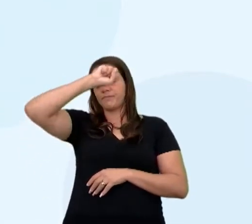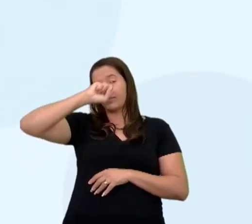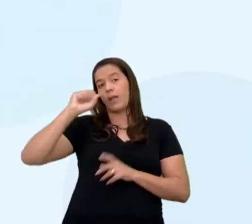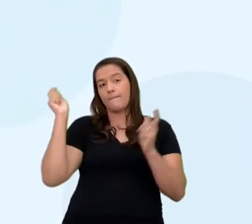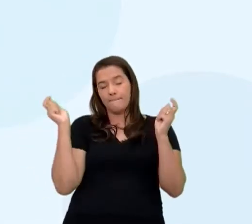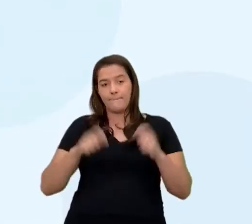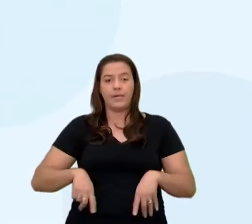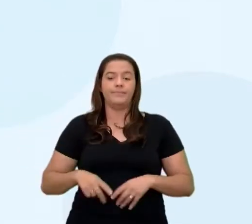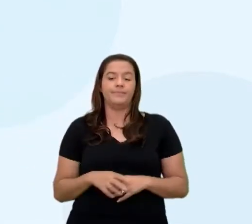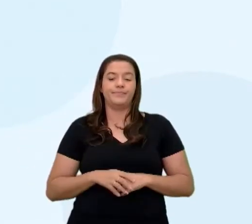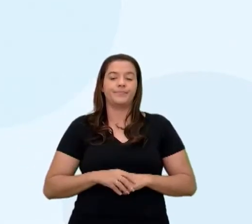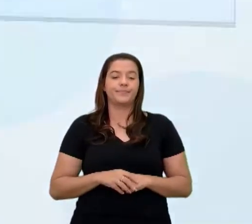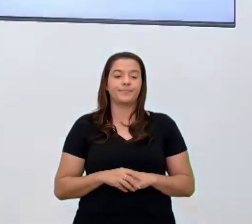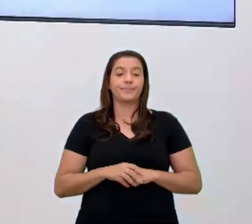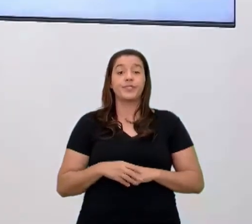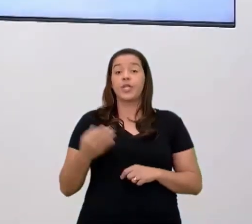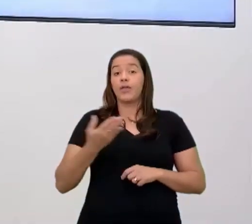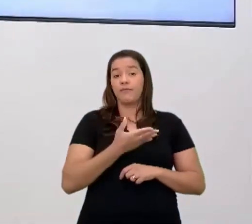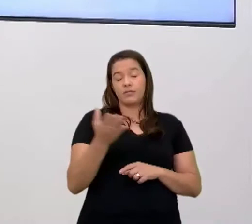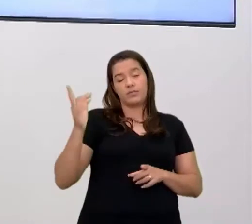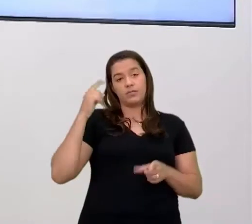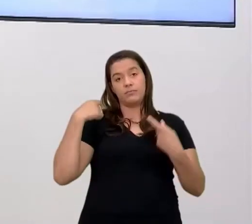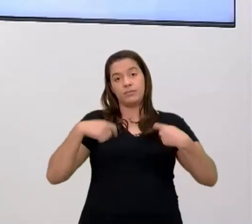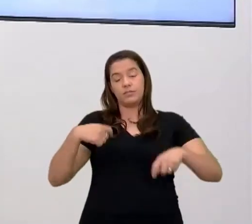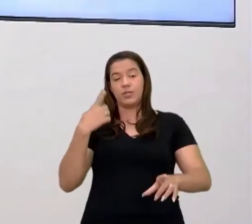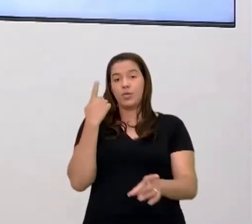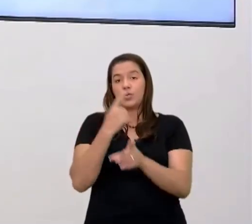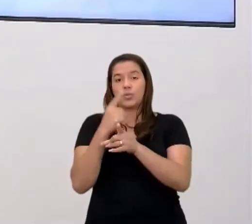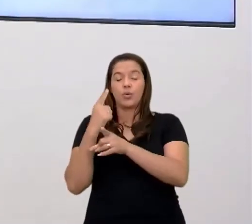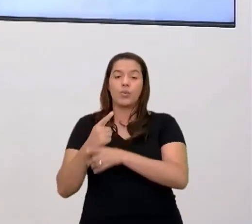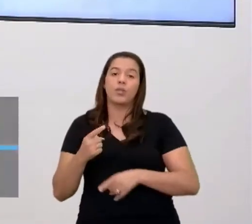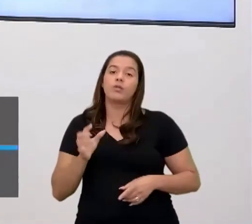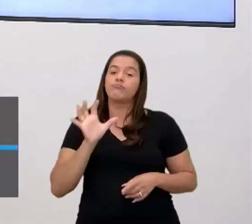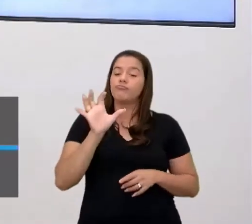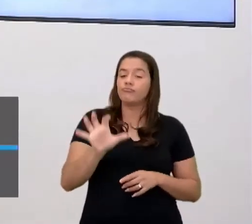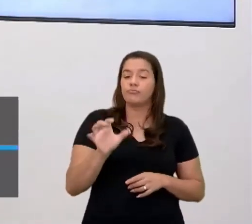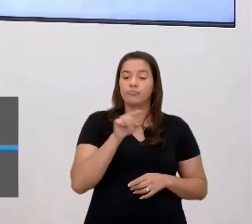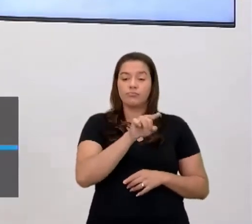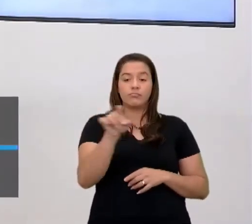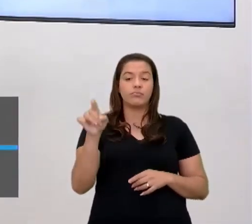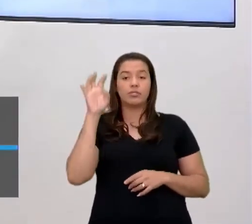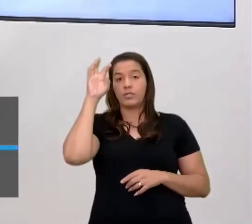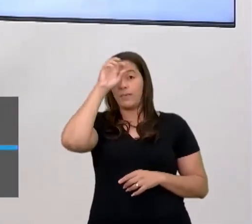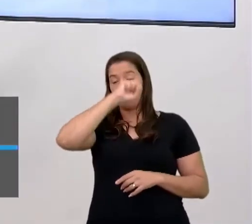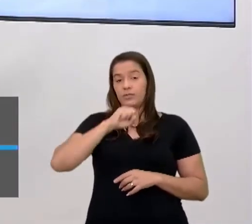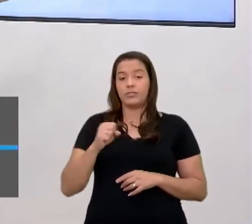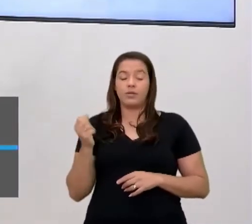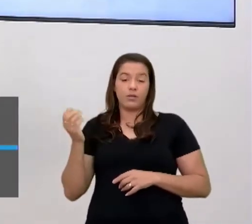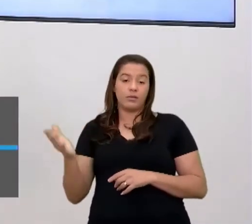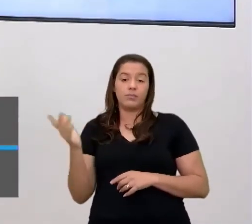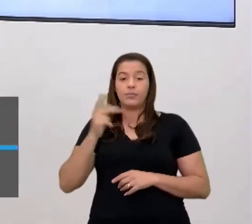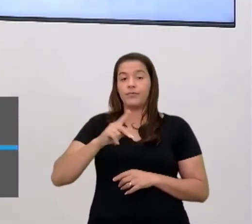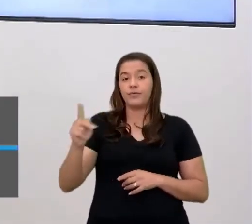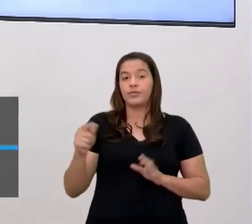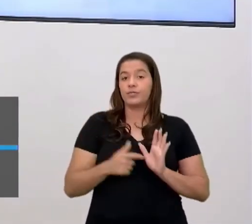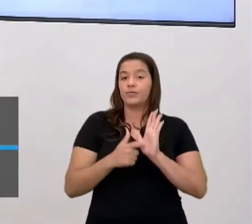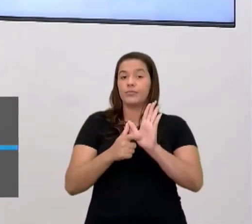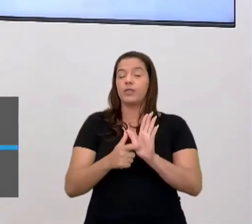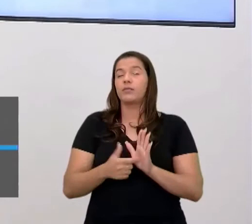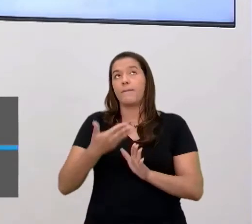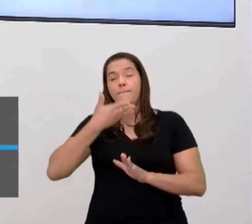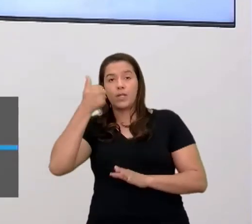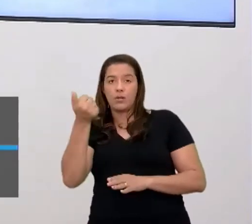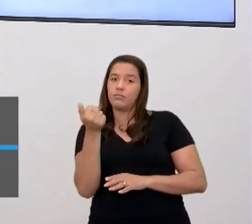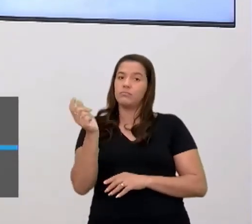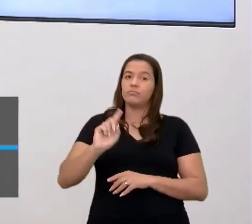aprender. Você precisa descobrir qual a forma que você aprende. Talvez a forma que o professor está lhe indicando não é a forma melhor